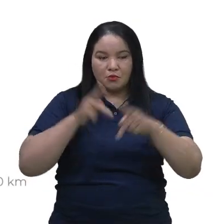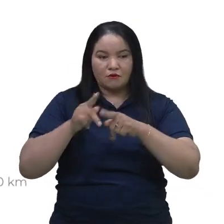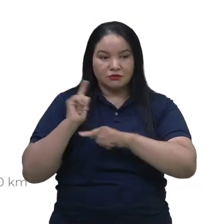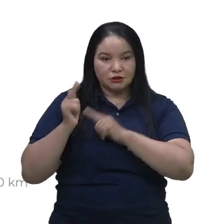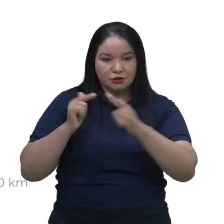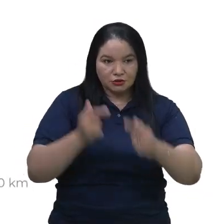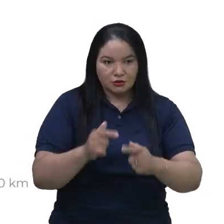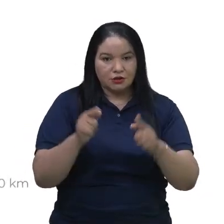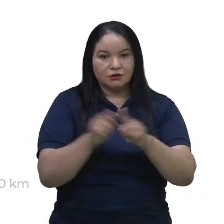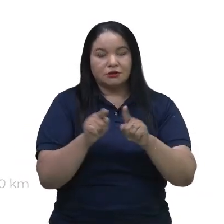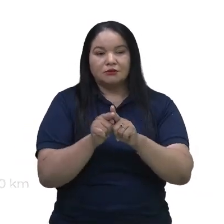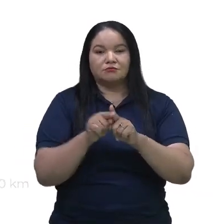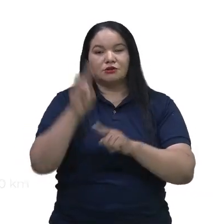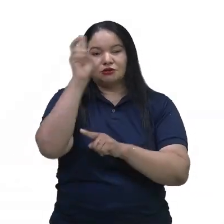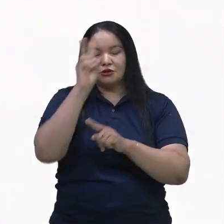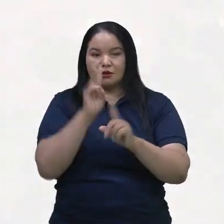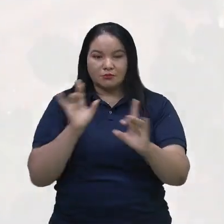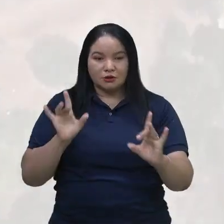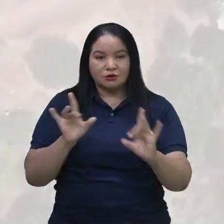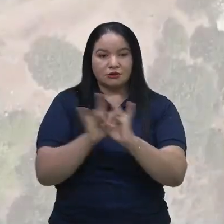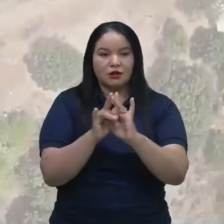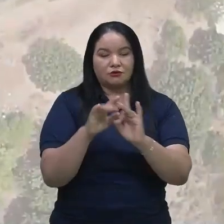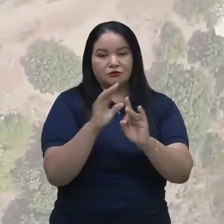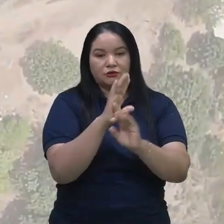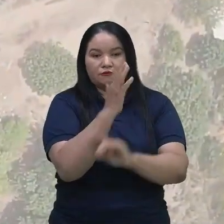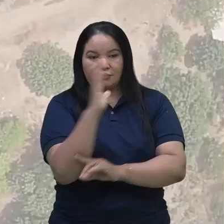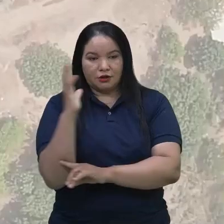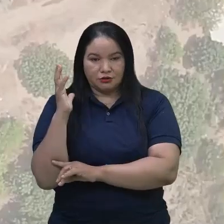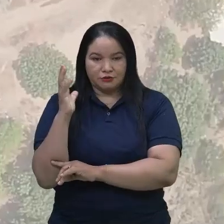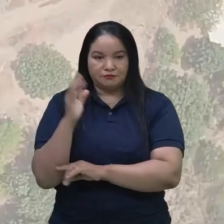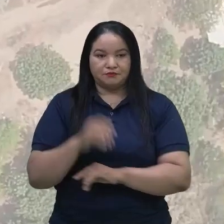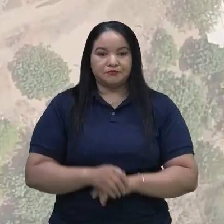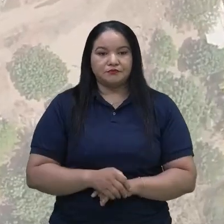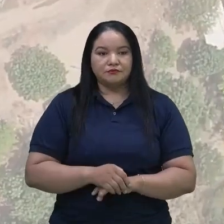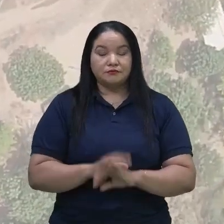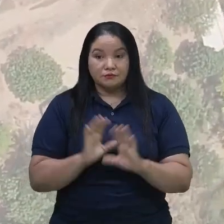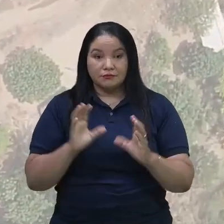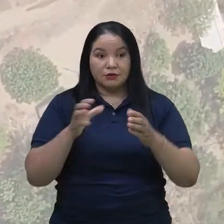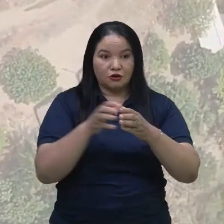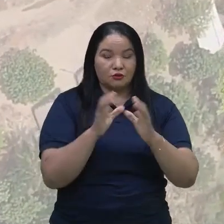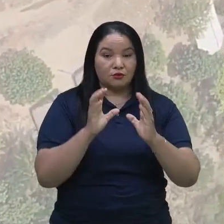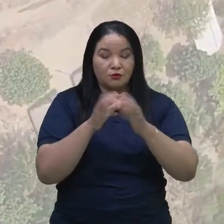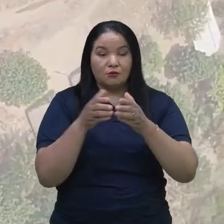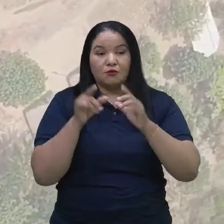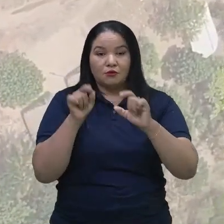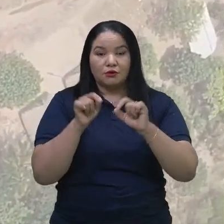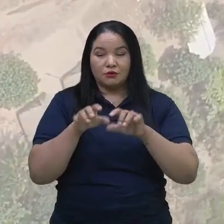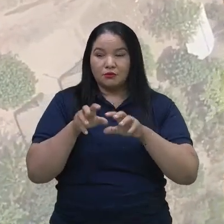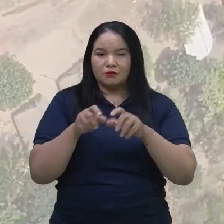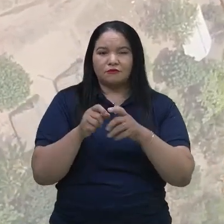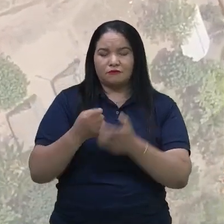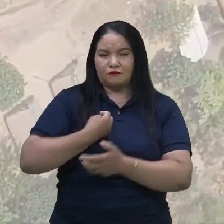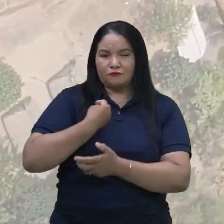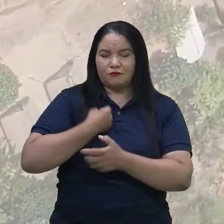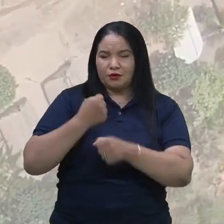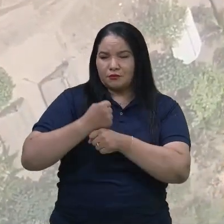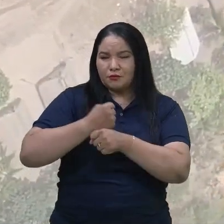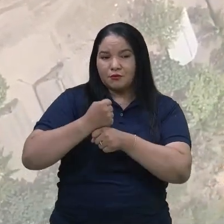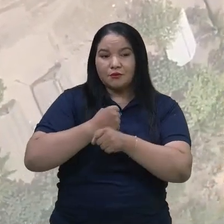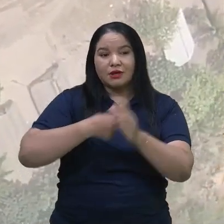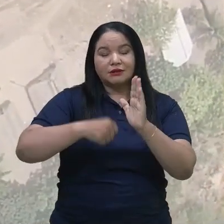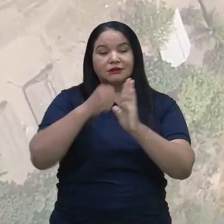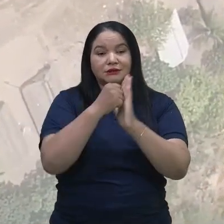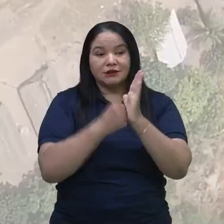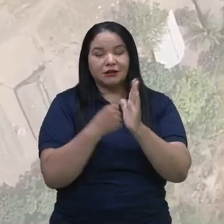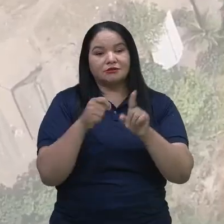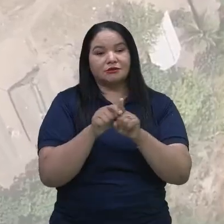tradicionais historicamente ligados à floresta. Esses grupos, que há séculos vivem em harmonia com o ecossistema